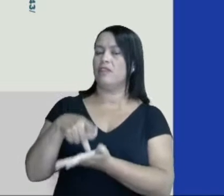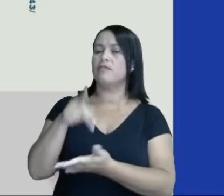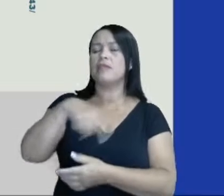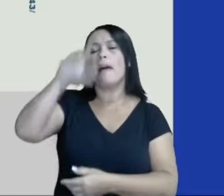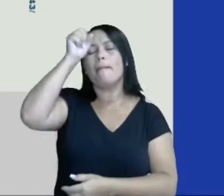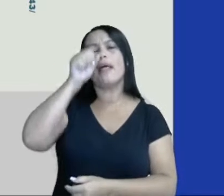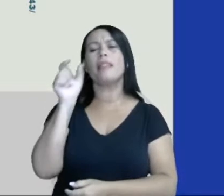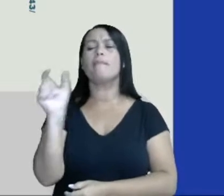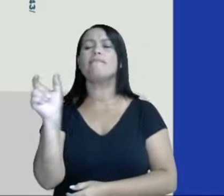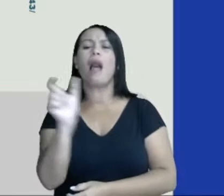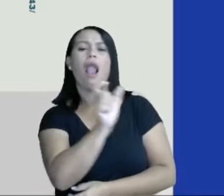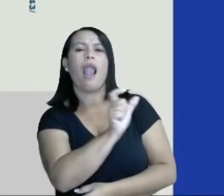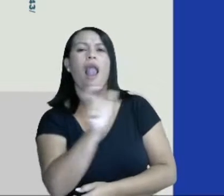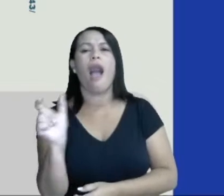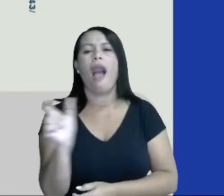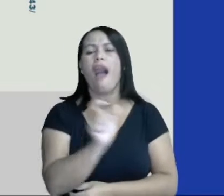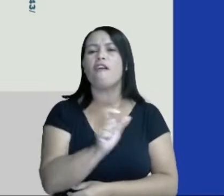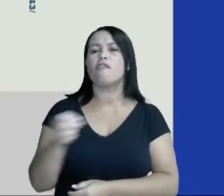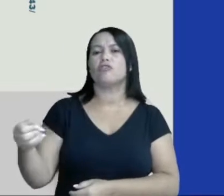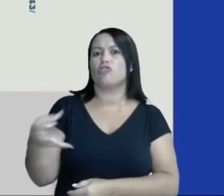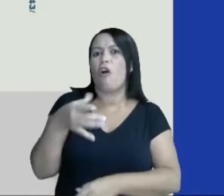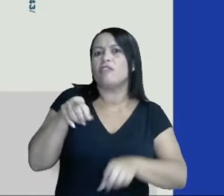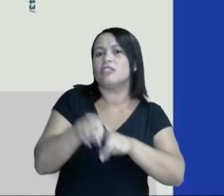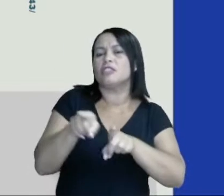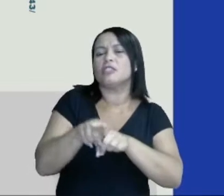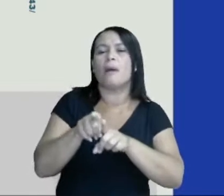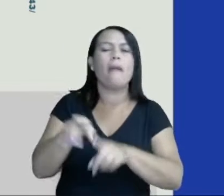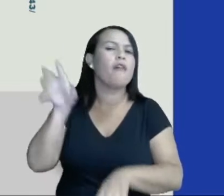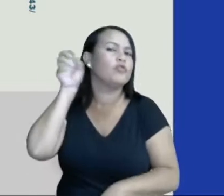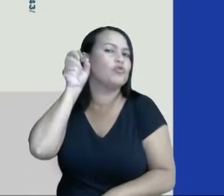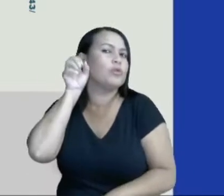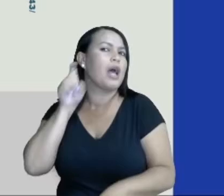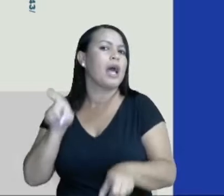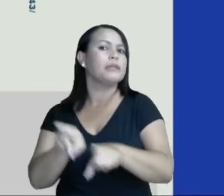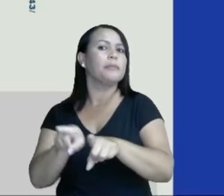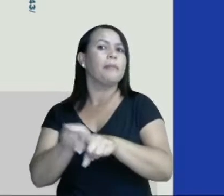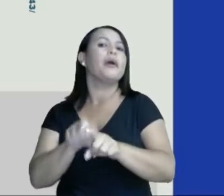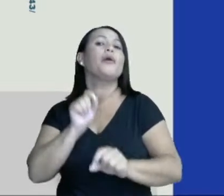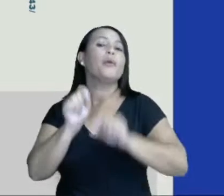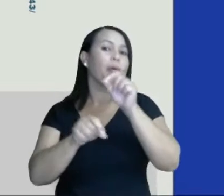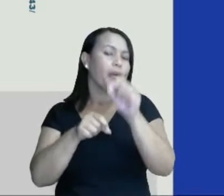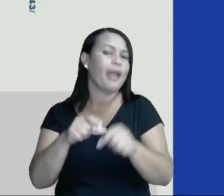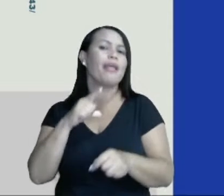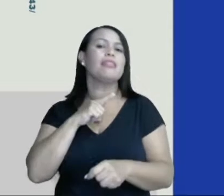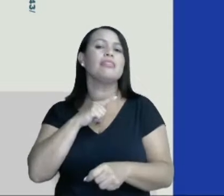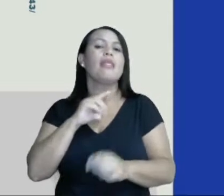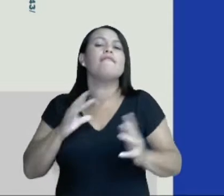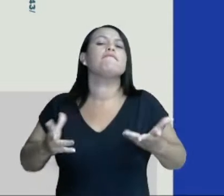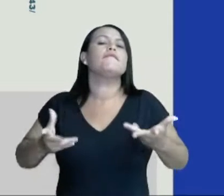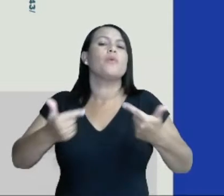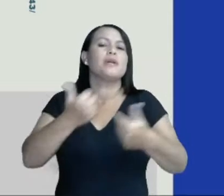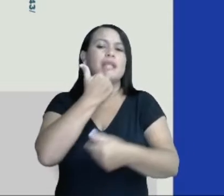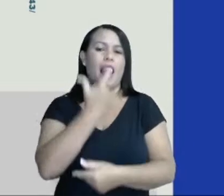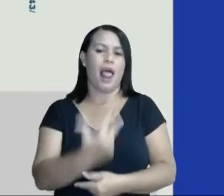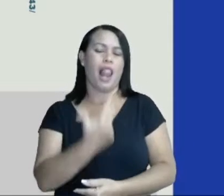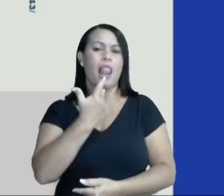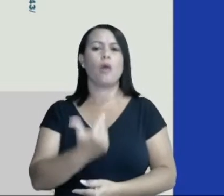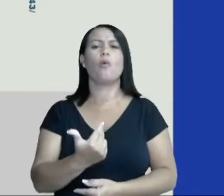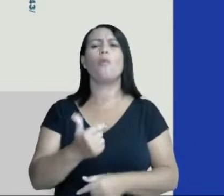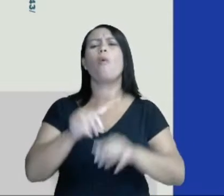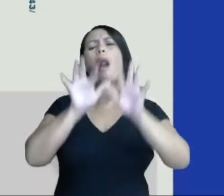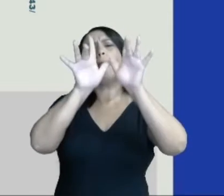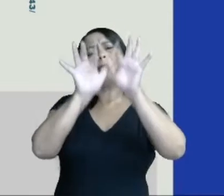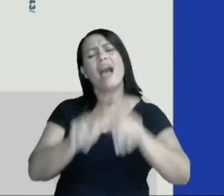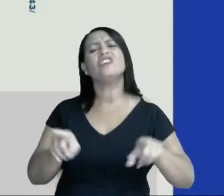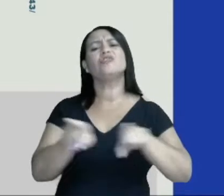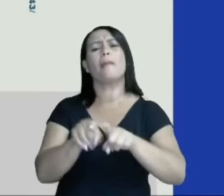novas palavras, a habituar o seu ouvido com o idioma e a aprender a ter fluência na língua. Baixe